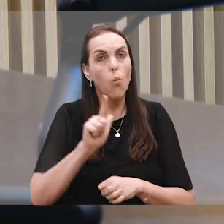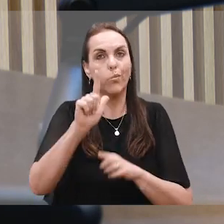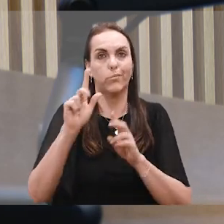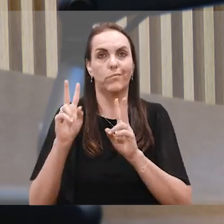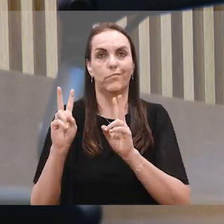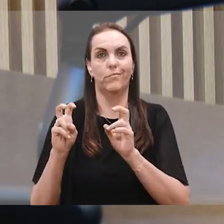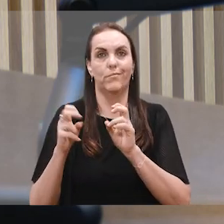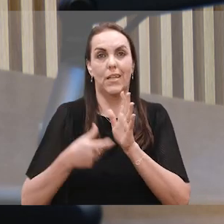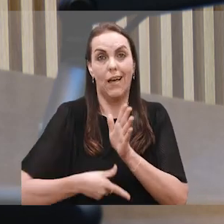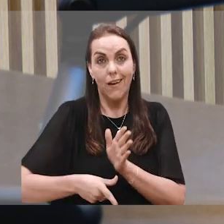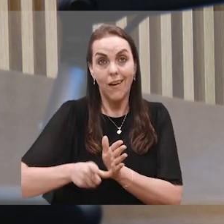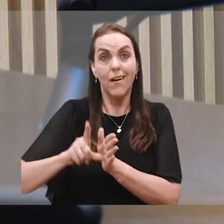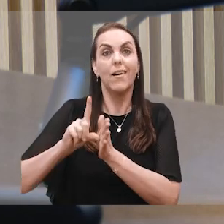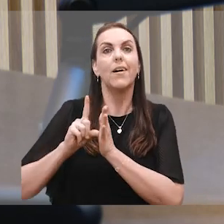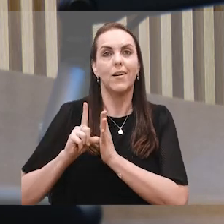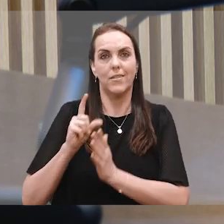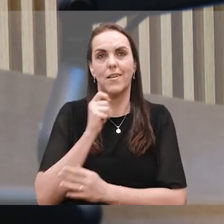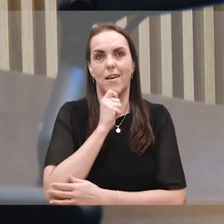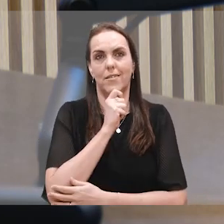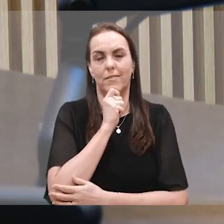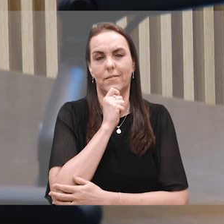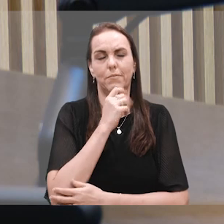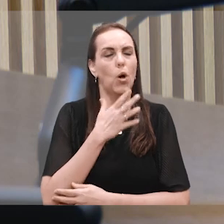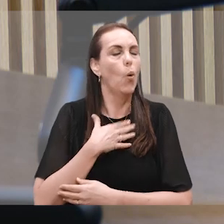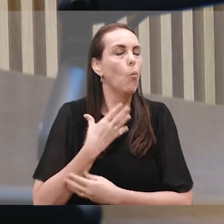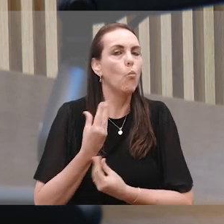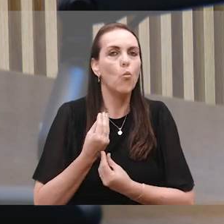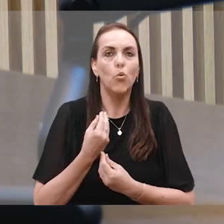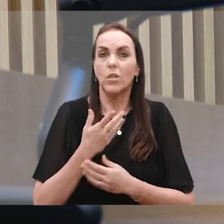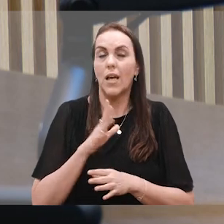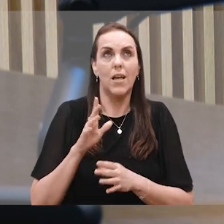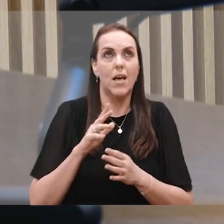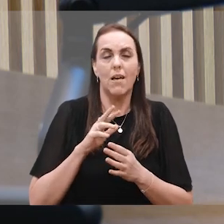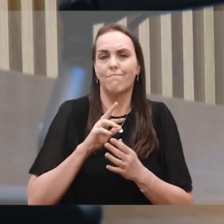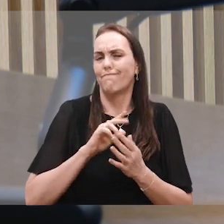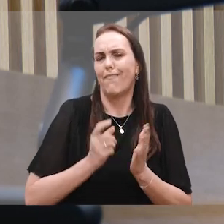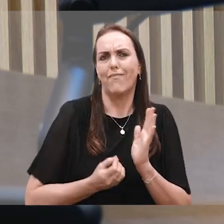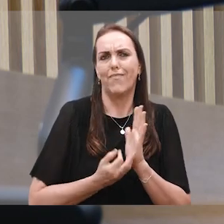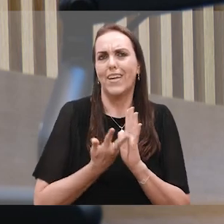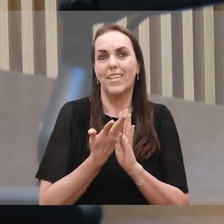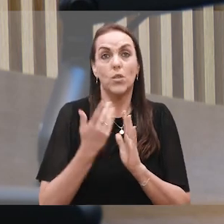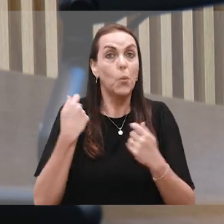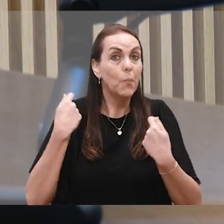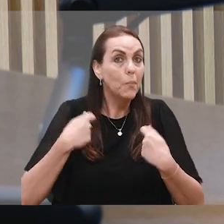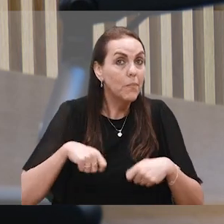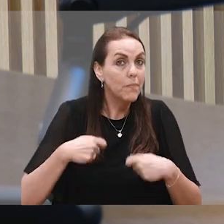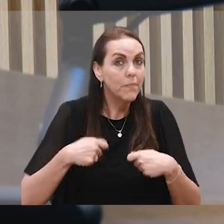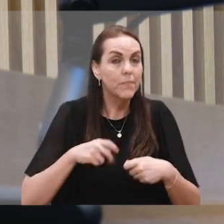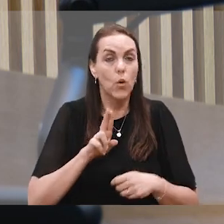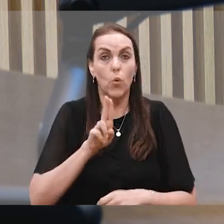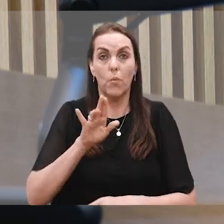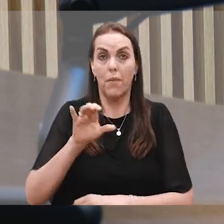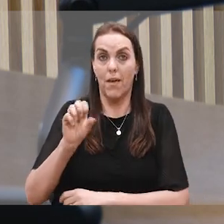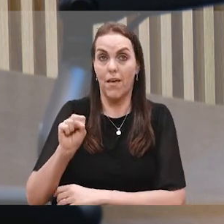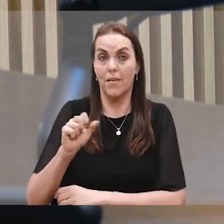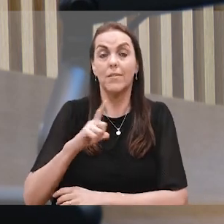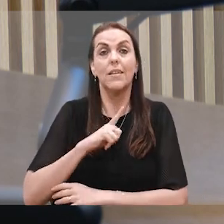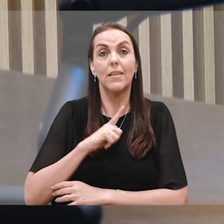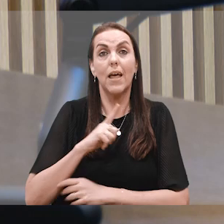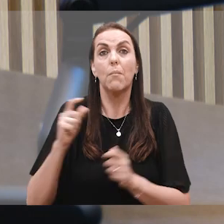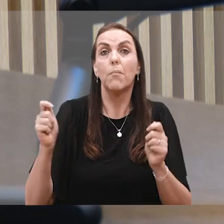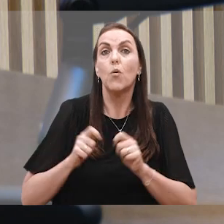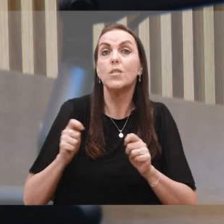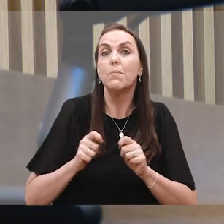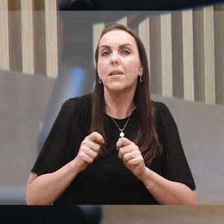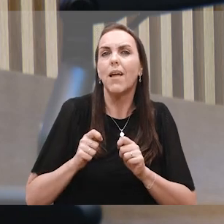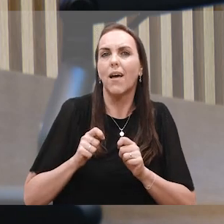que é anterior ainda. Muitas vezes eu não preciso ir numa UBS se eu tenho